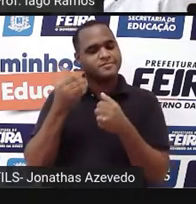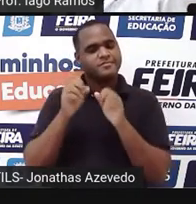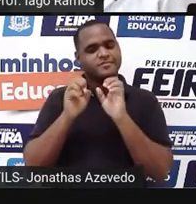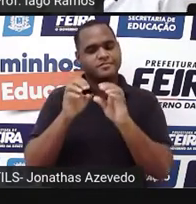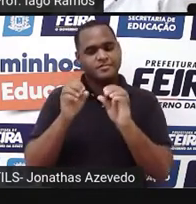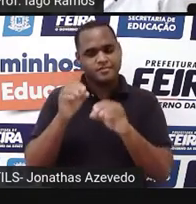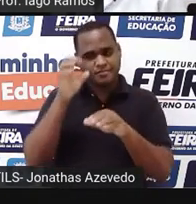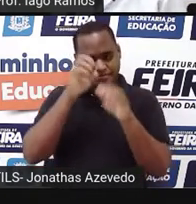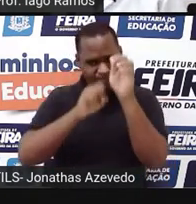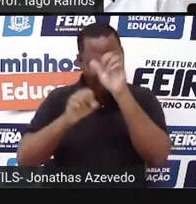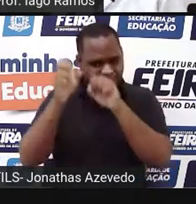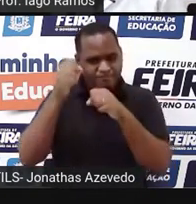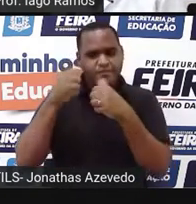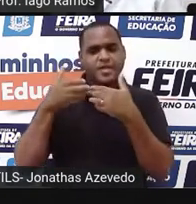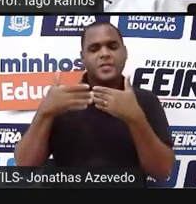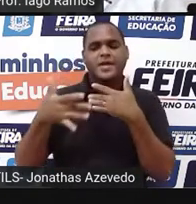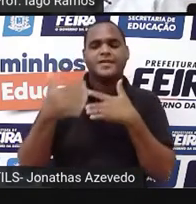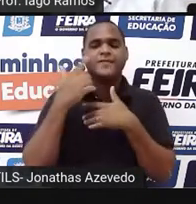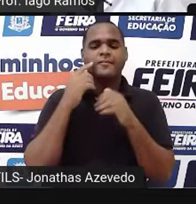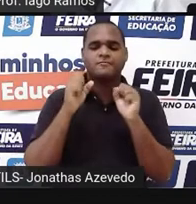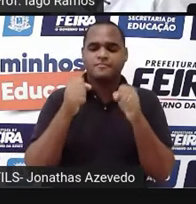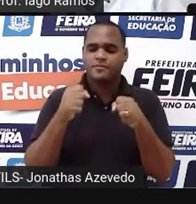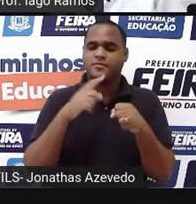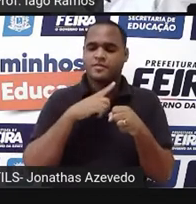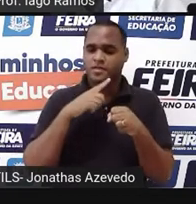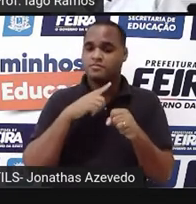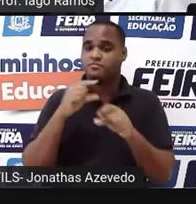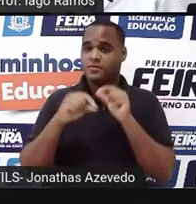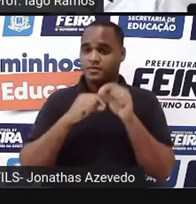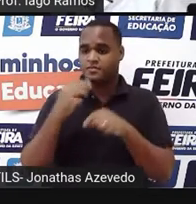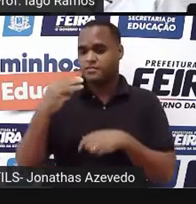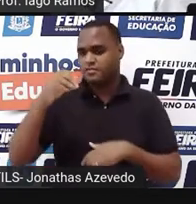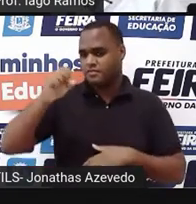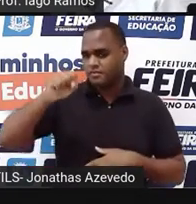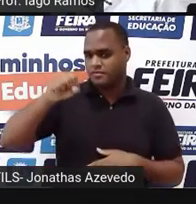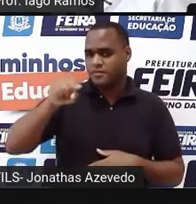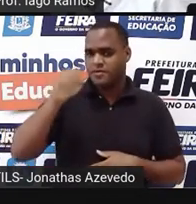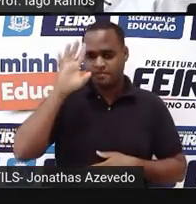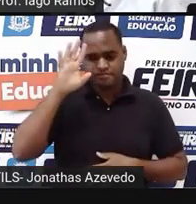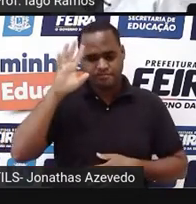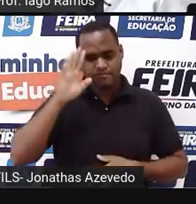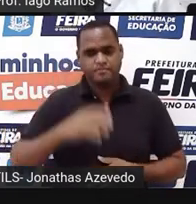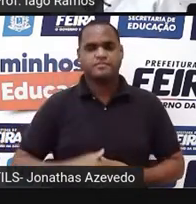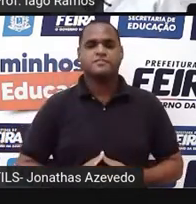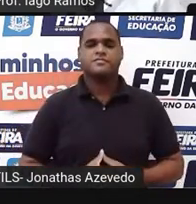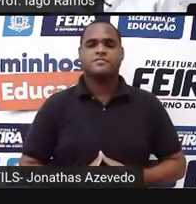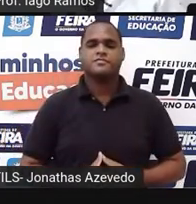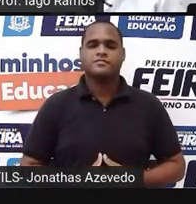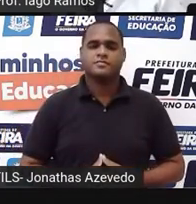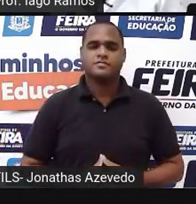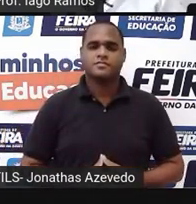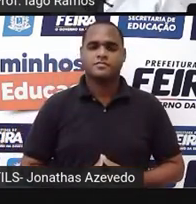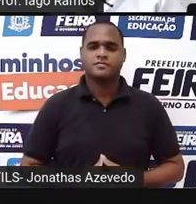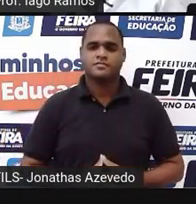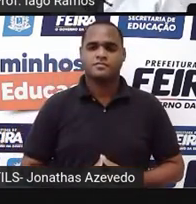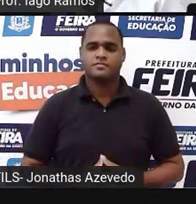aqui. E depois daqui a gente avança um pouquinho, tá bom? Então, 30 segundos para você pensar.